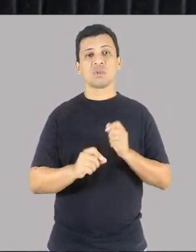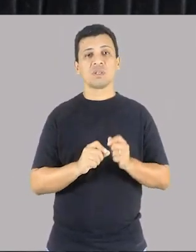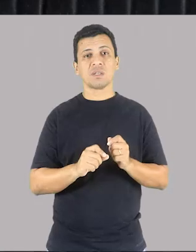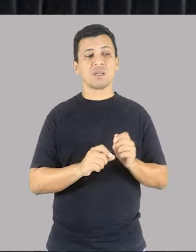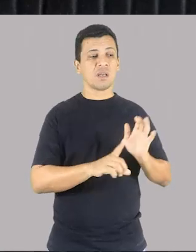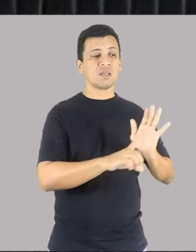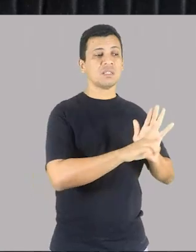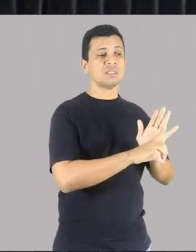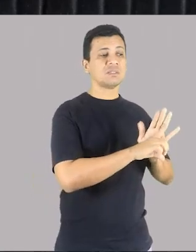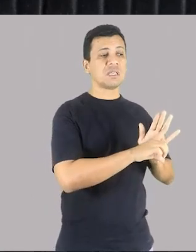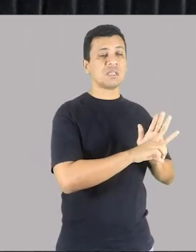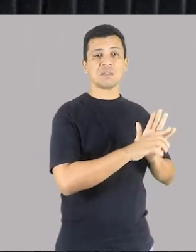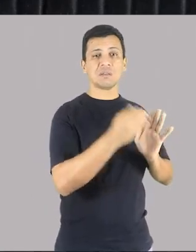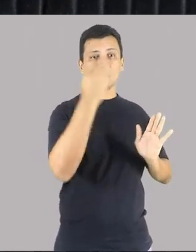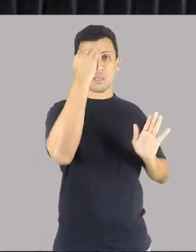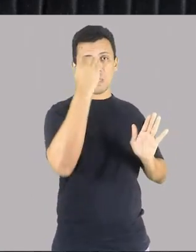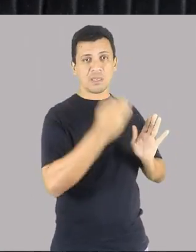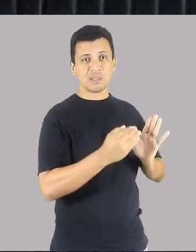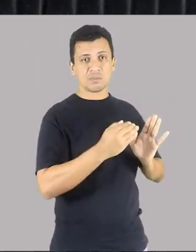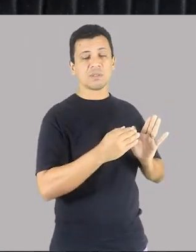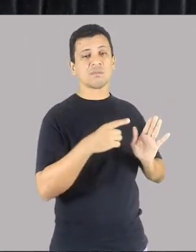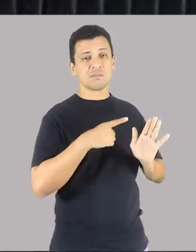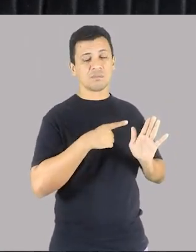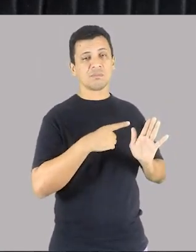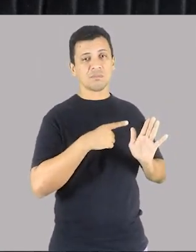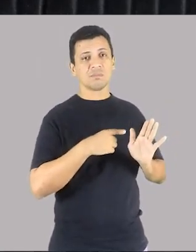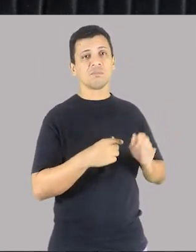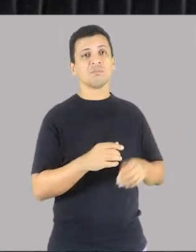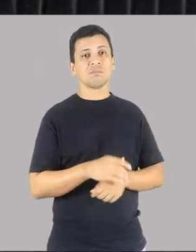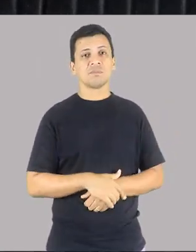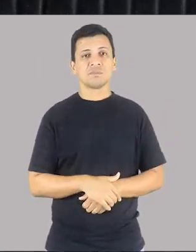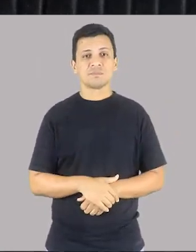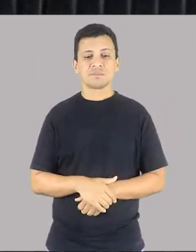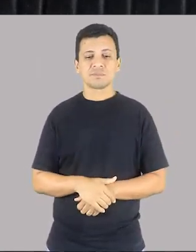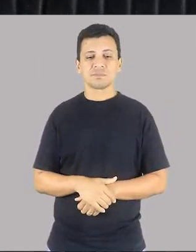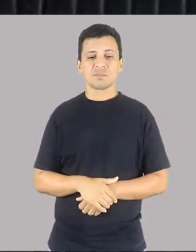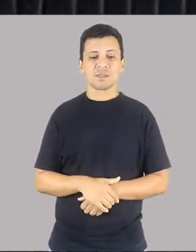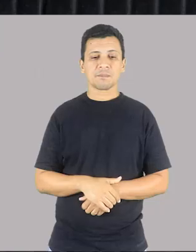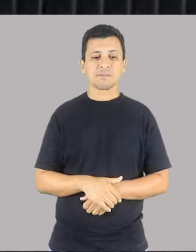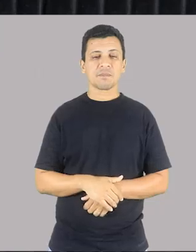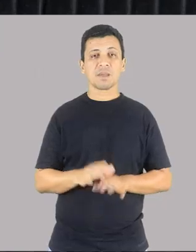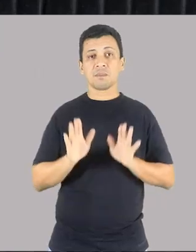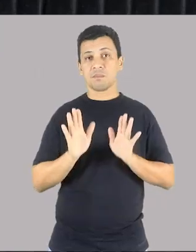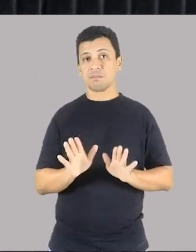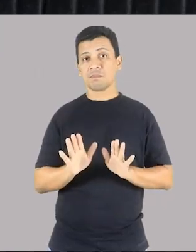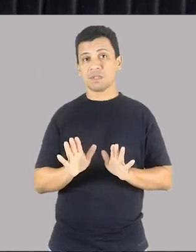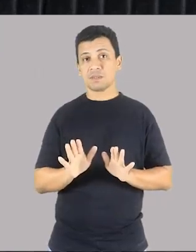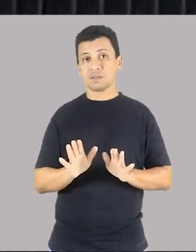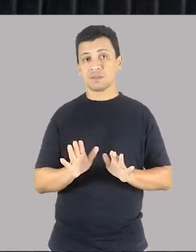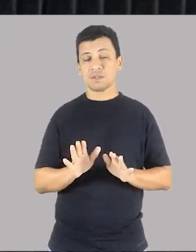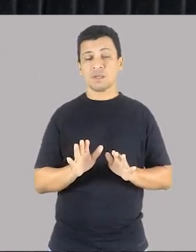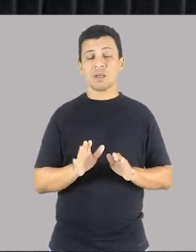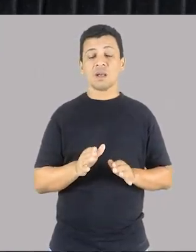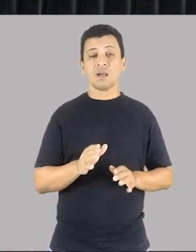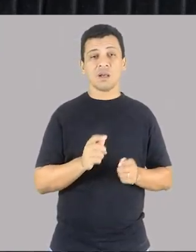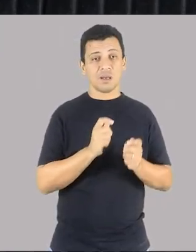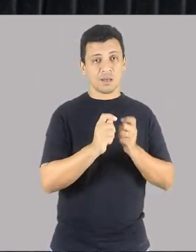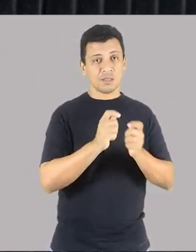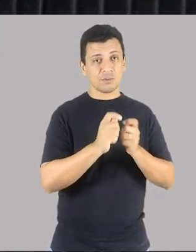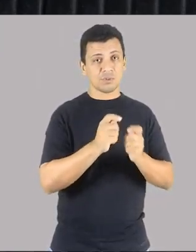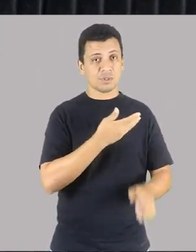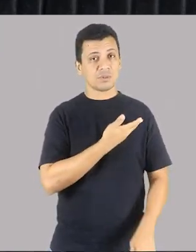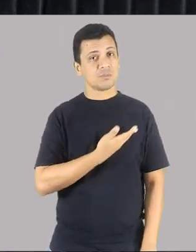Ao particular, só é necessário que não se contradiga, que ele não entre em contradição com aquilo que a lei determina,